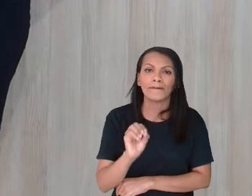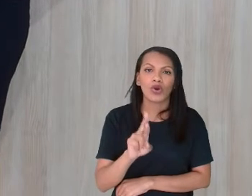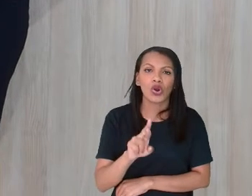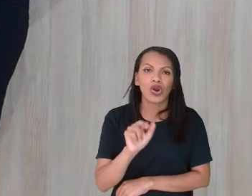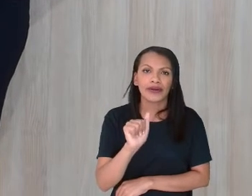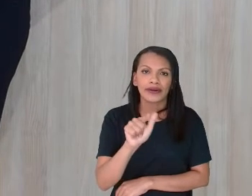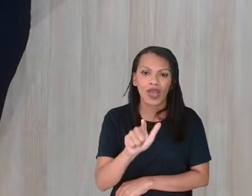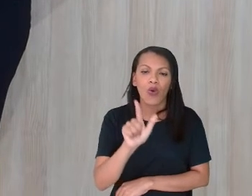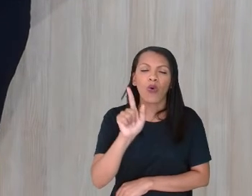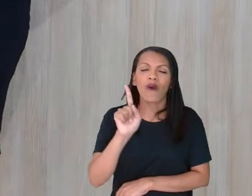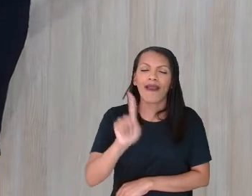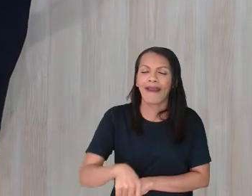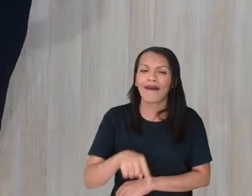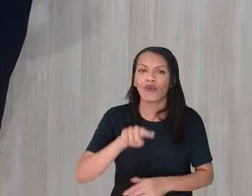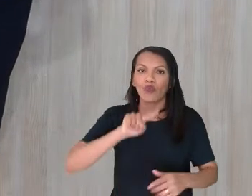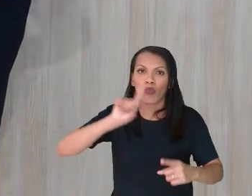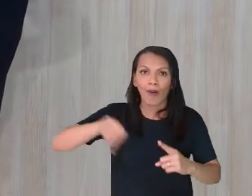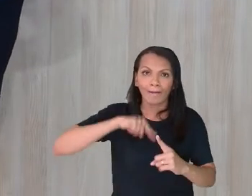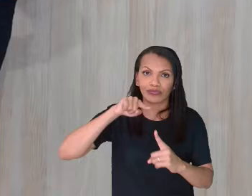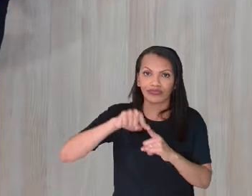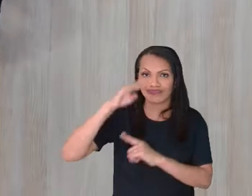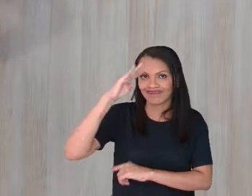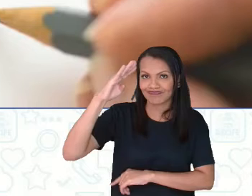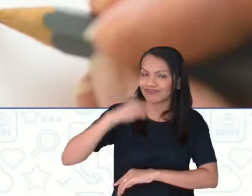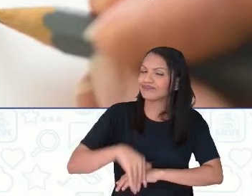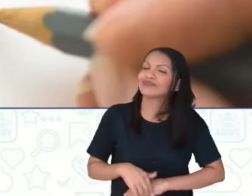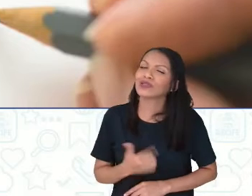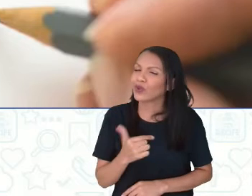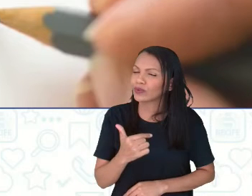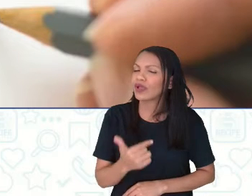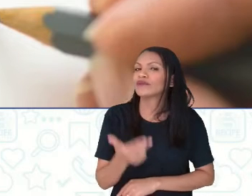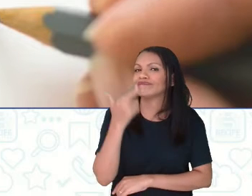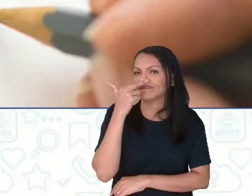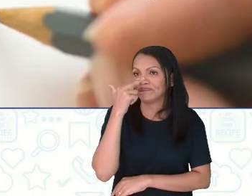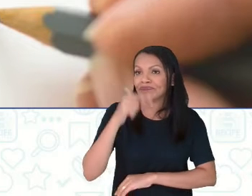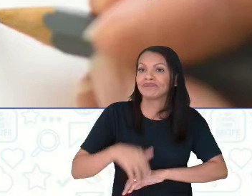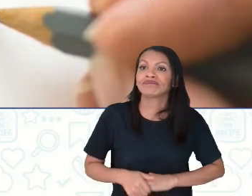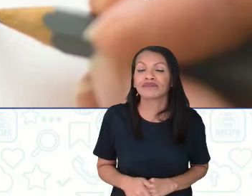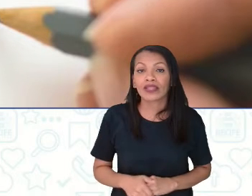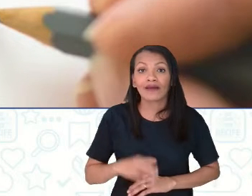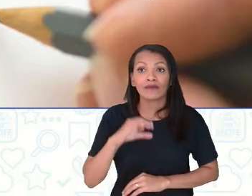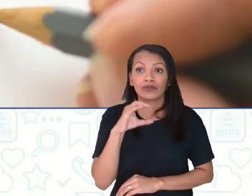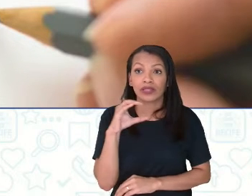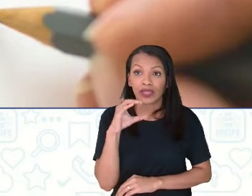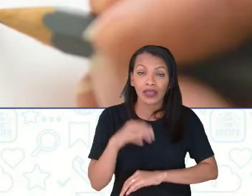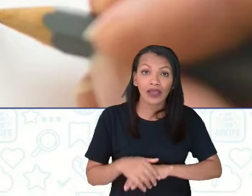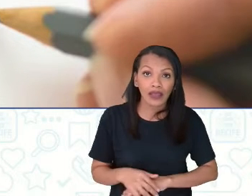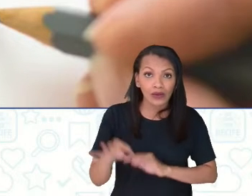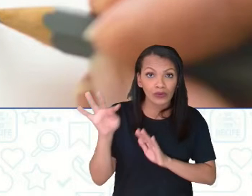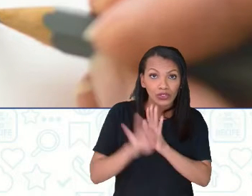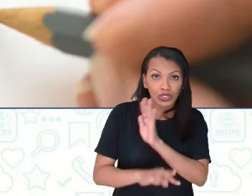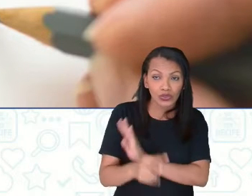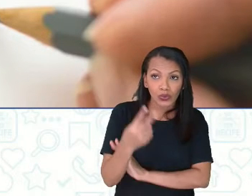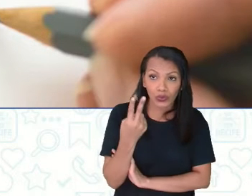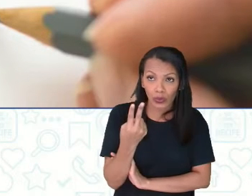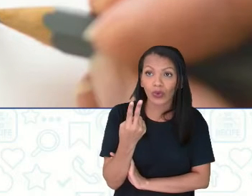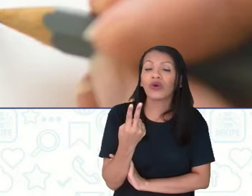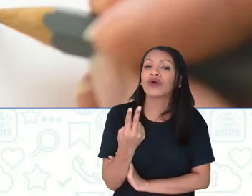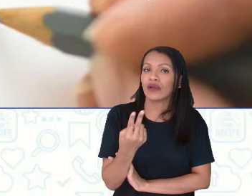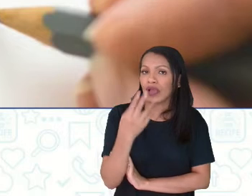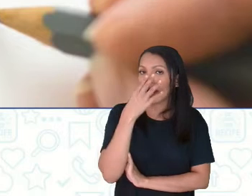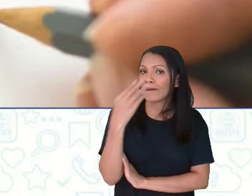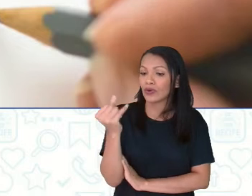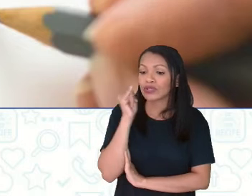semelhante, a moral não é a mesma. No texto 2, a raposa diz que as uvas estão muito verdes, o que não é